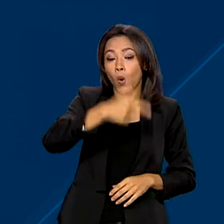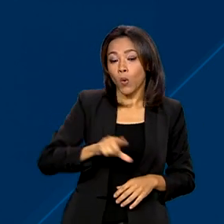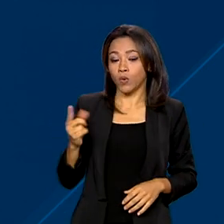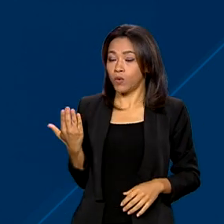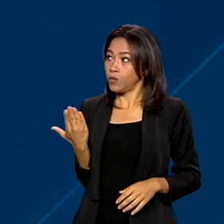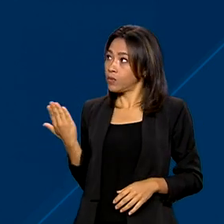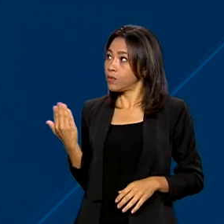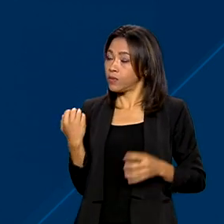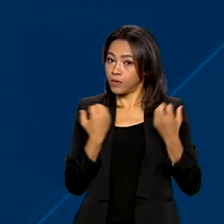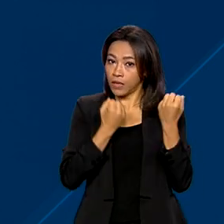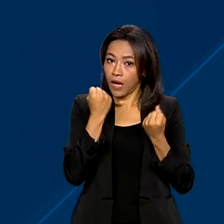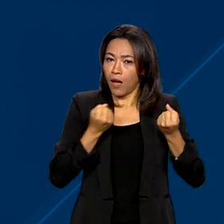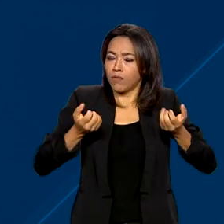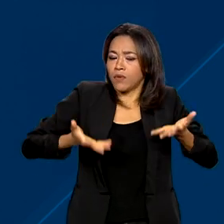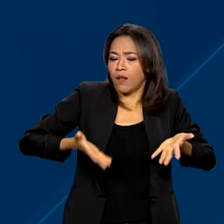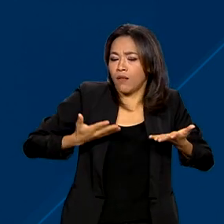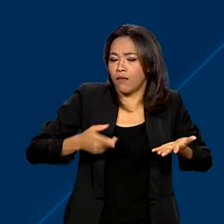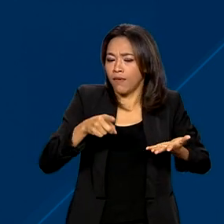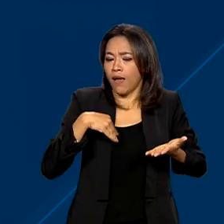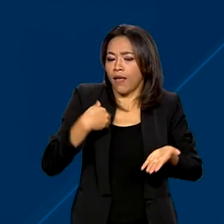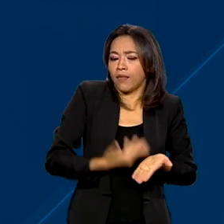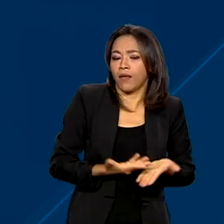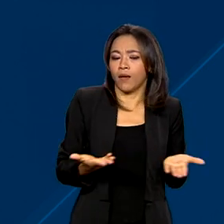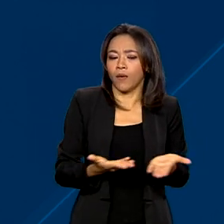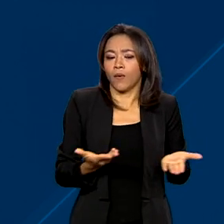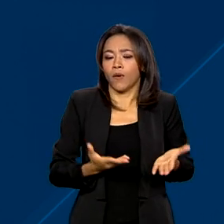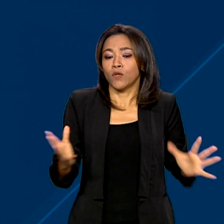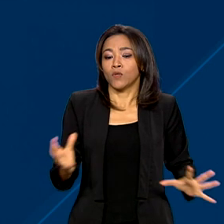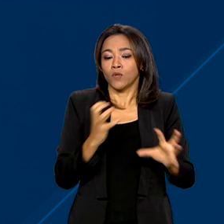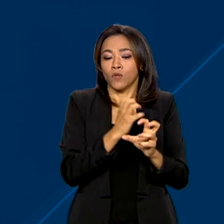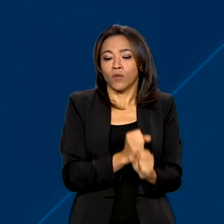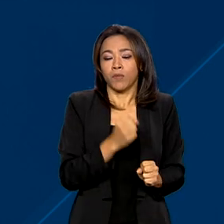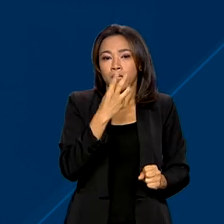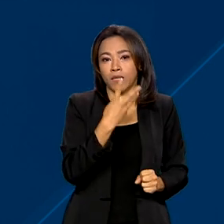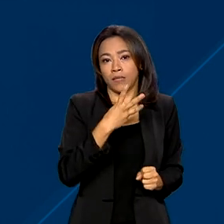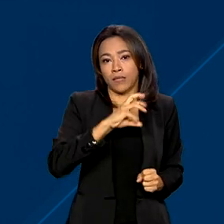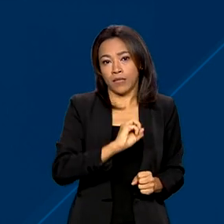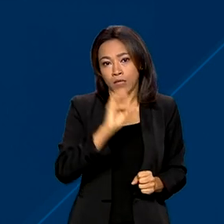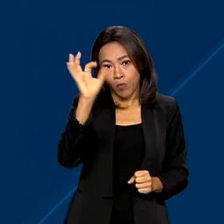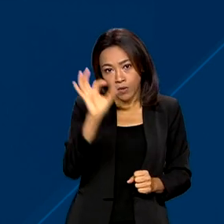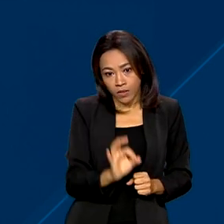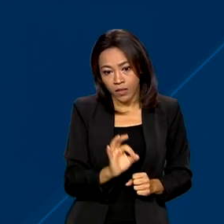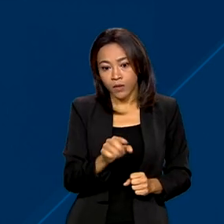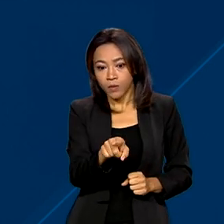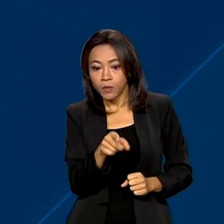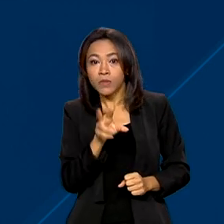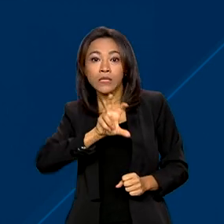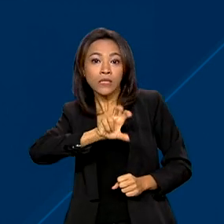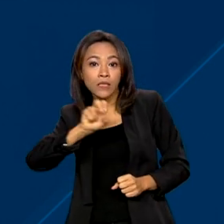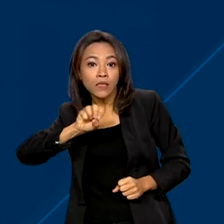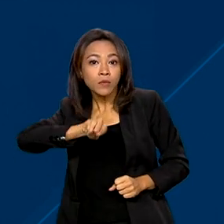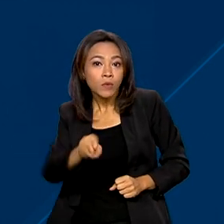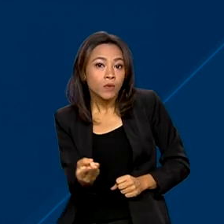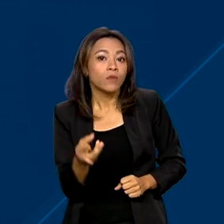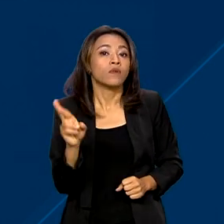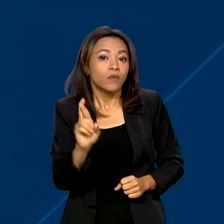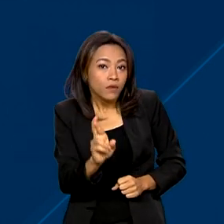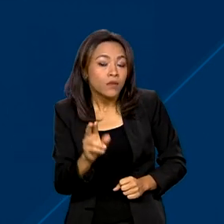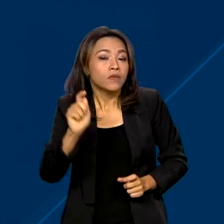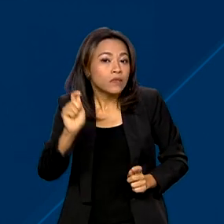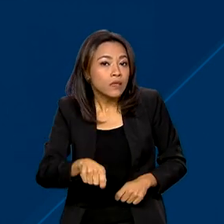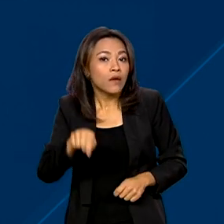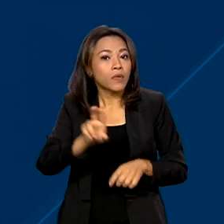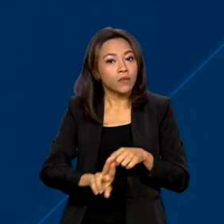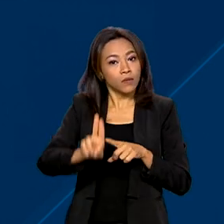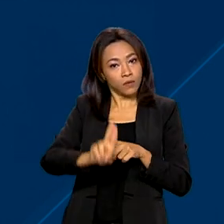os recursos solicitados até o momento já somam 30% dos R$ 500 milhões que podem ser